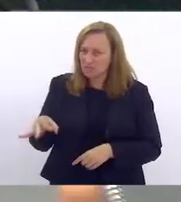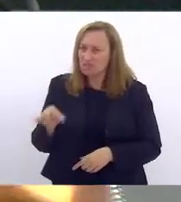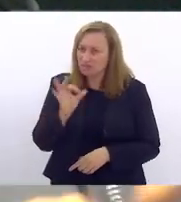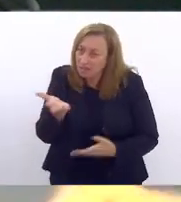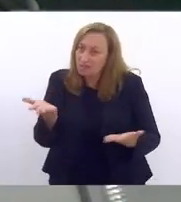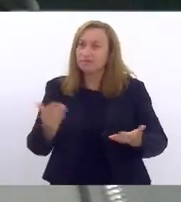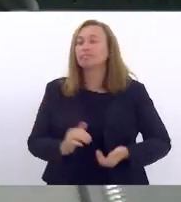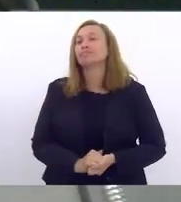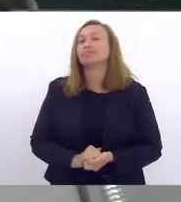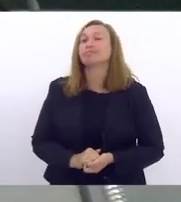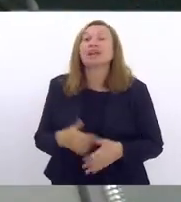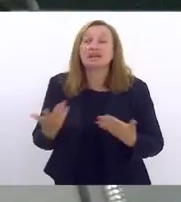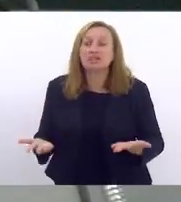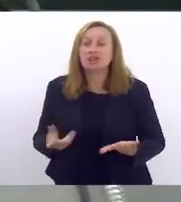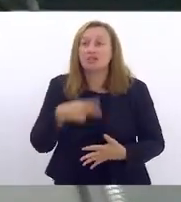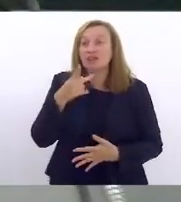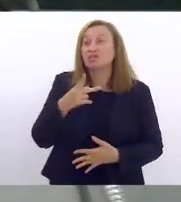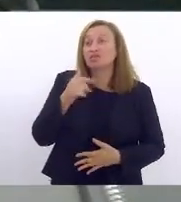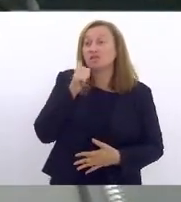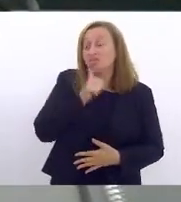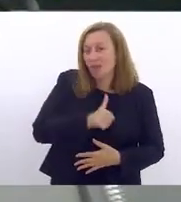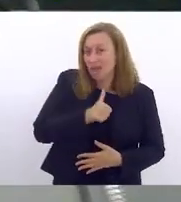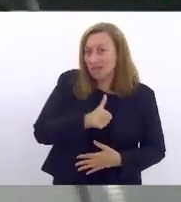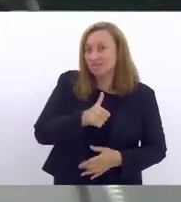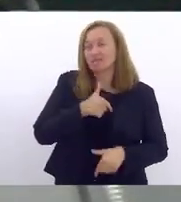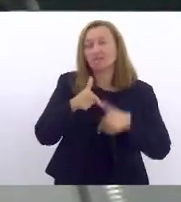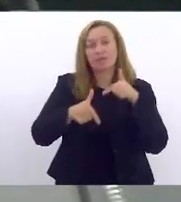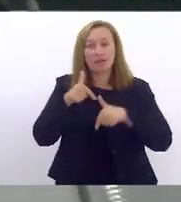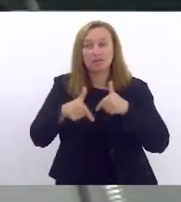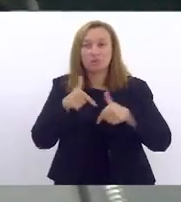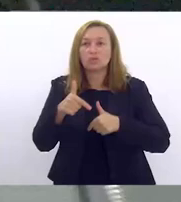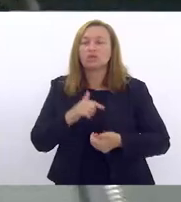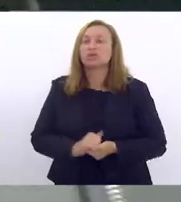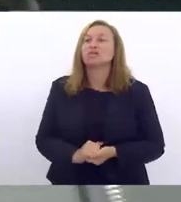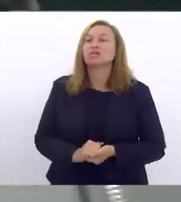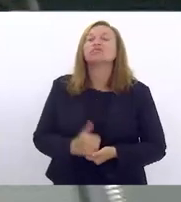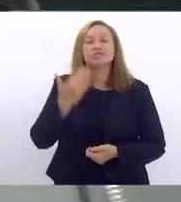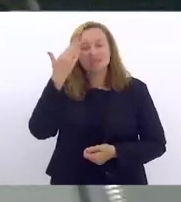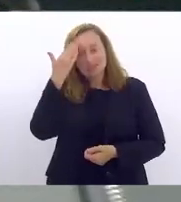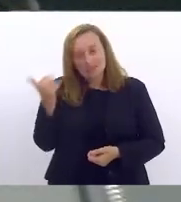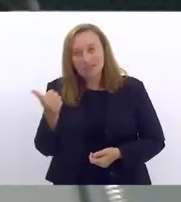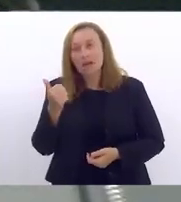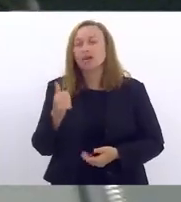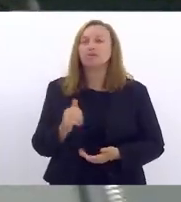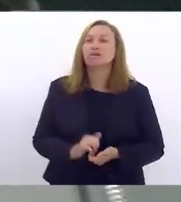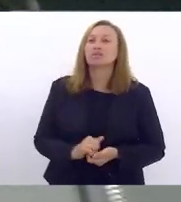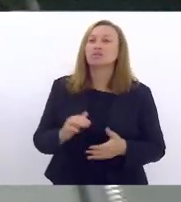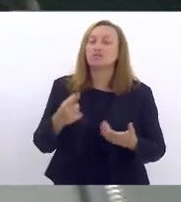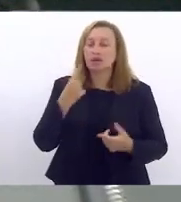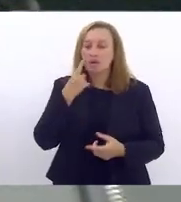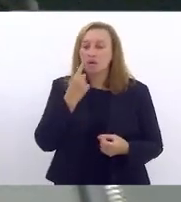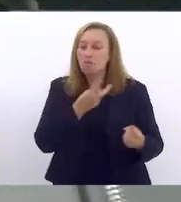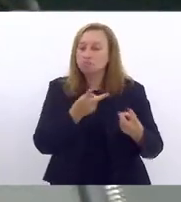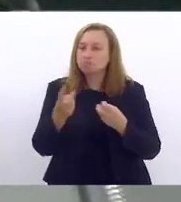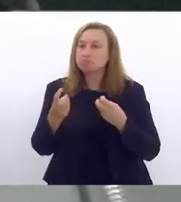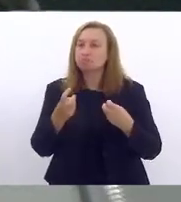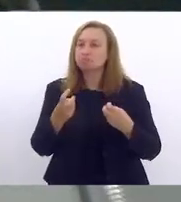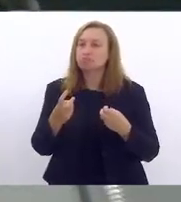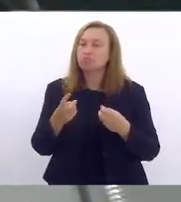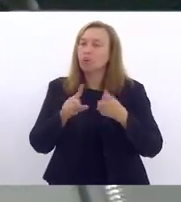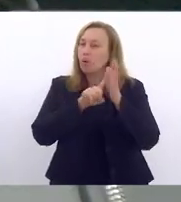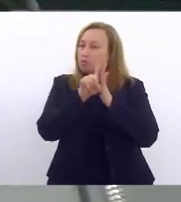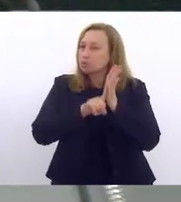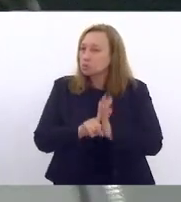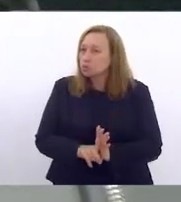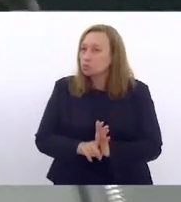99%, né? Ou seja, então a gente está falando de trabalhadoras. E a gente sabe que, quando a gente vai olhar, a partir das pesquisas